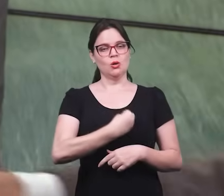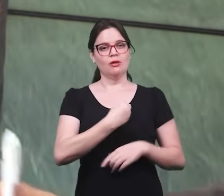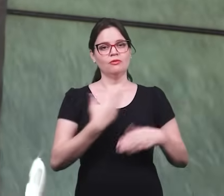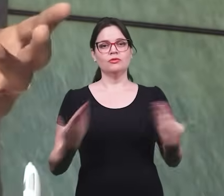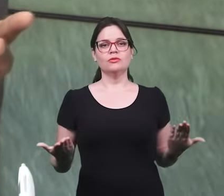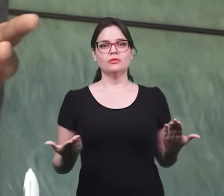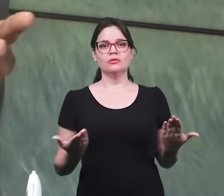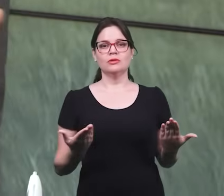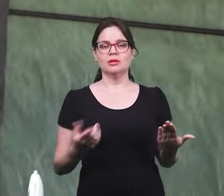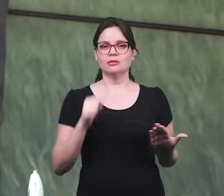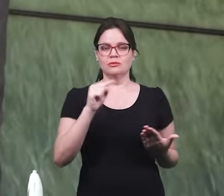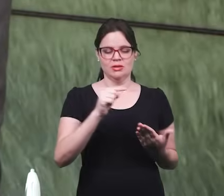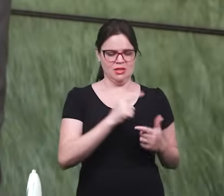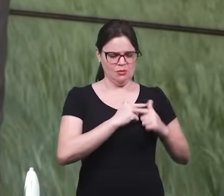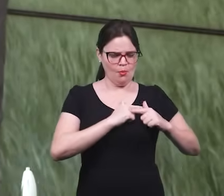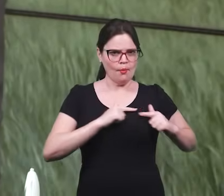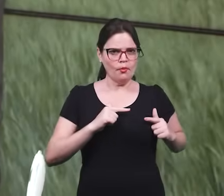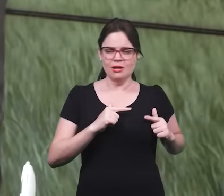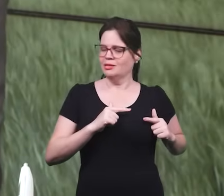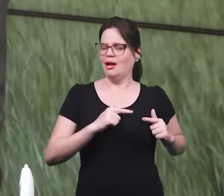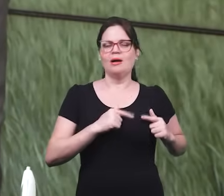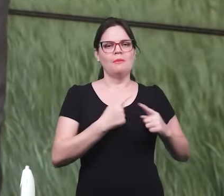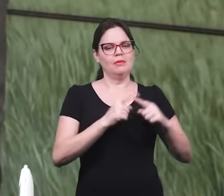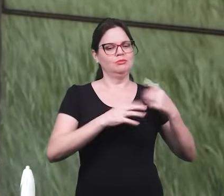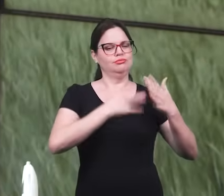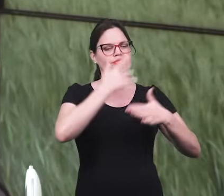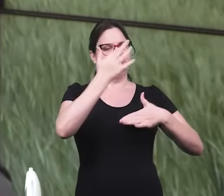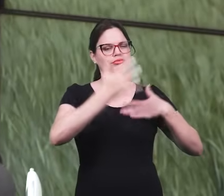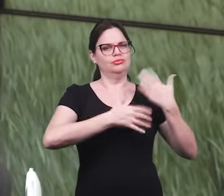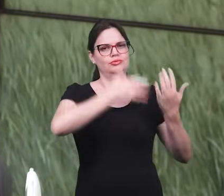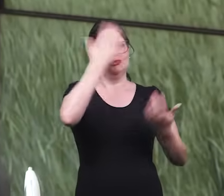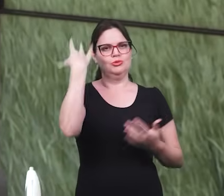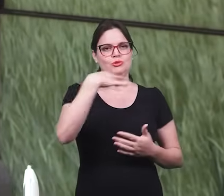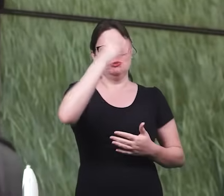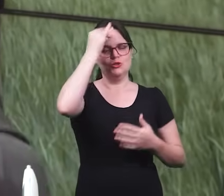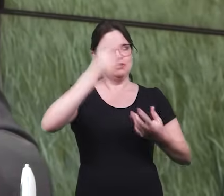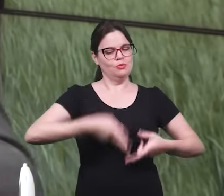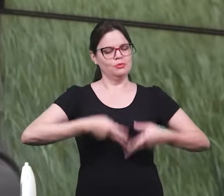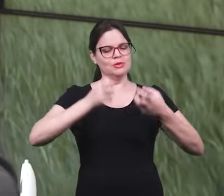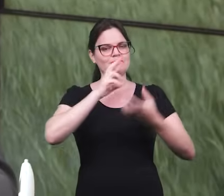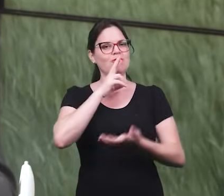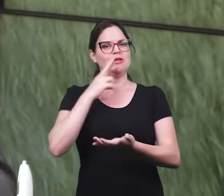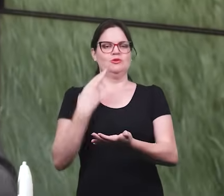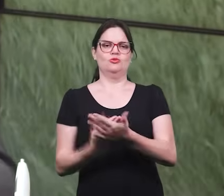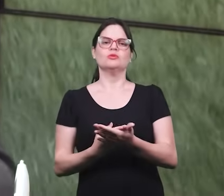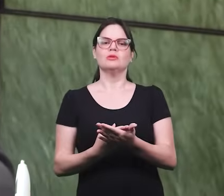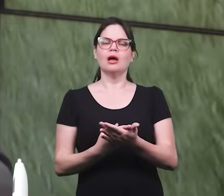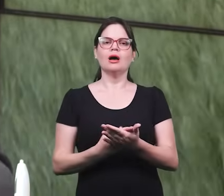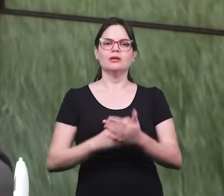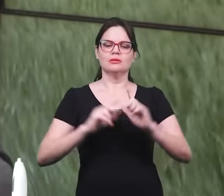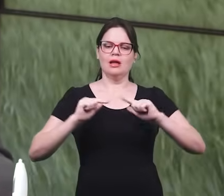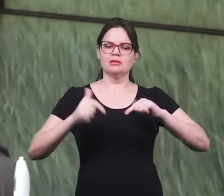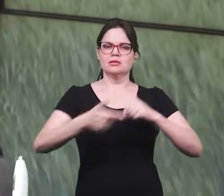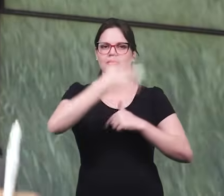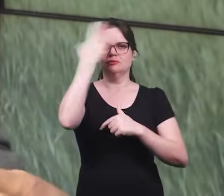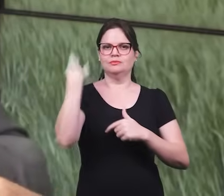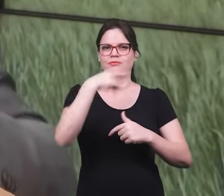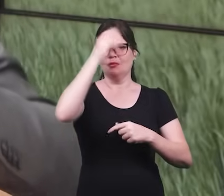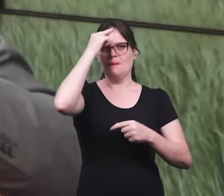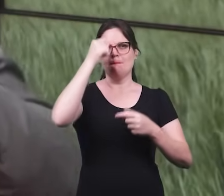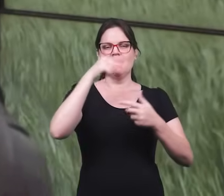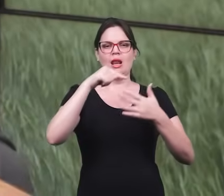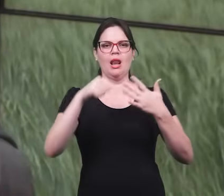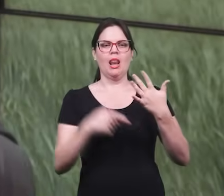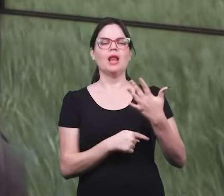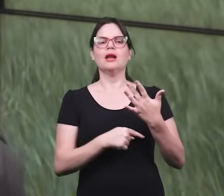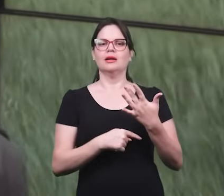você não tá vazio mas está cheio do Espírito Santo a gente vê o fruto do espírito nas suas mais variadas formas